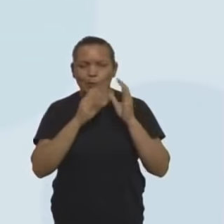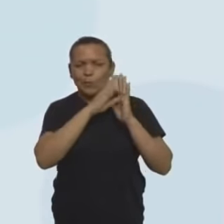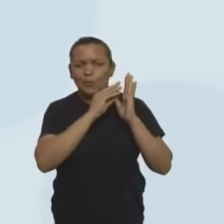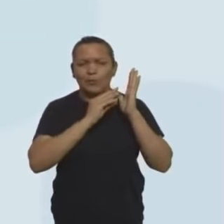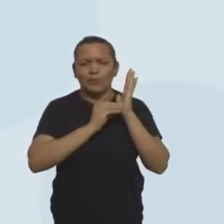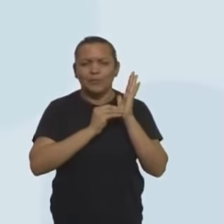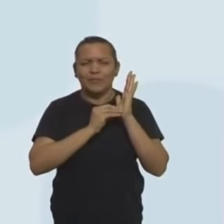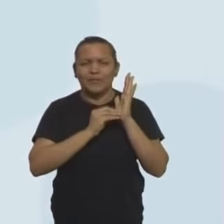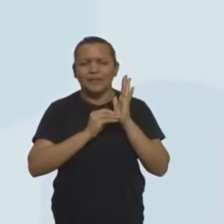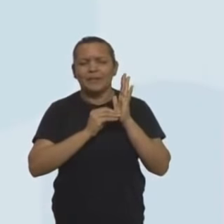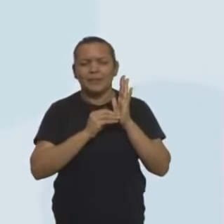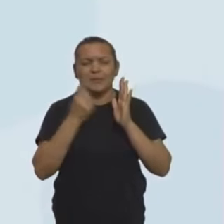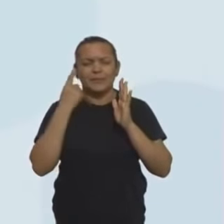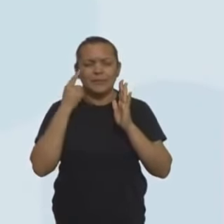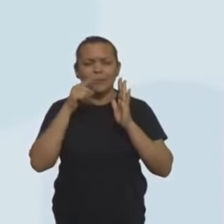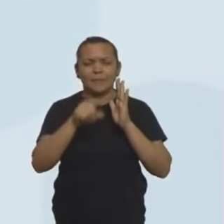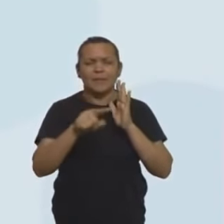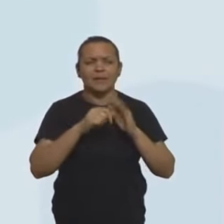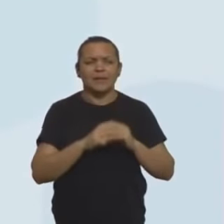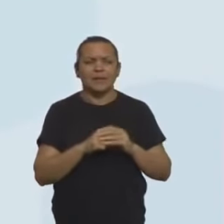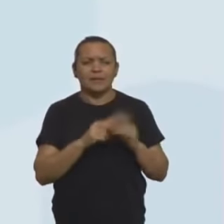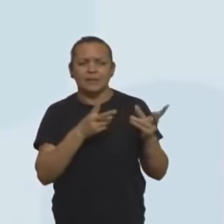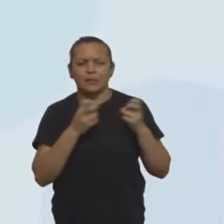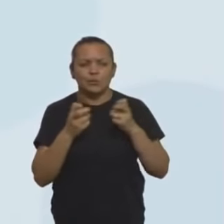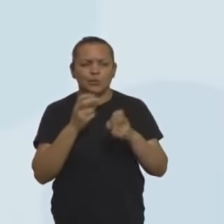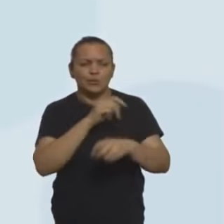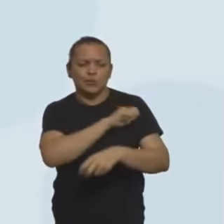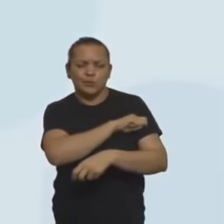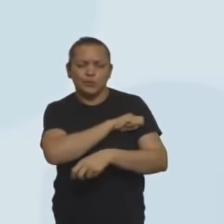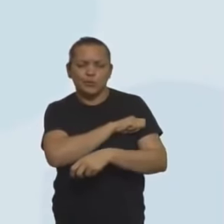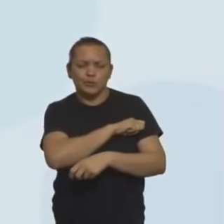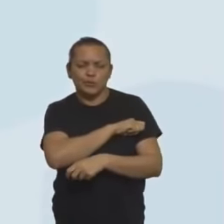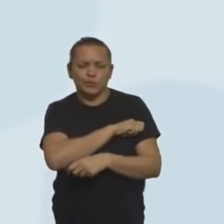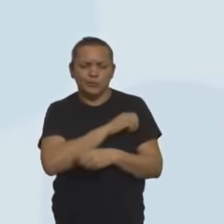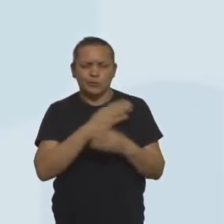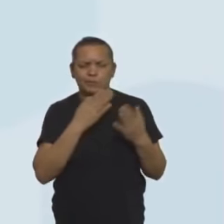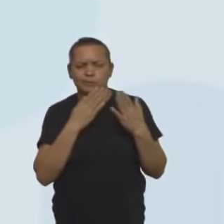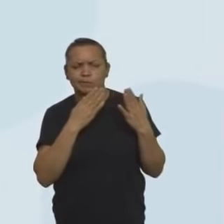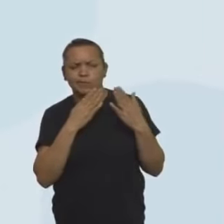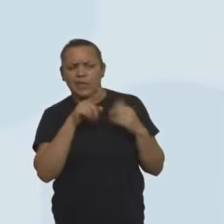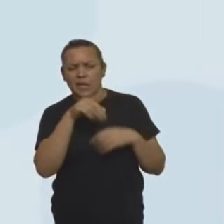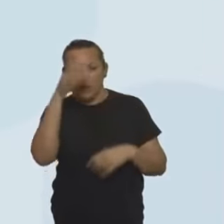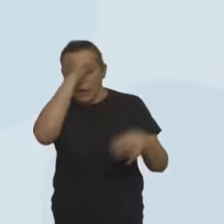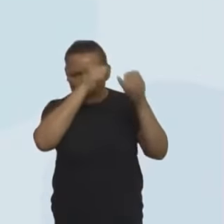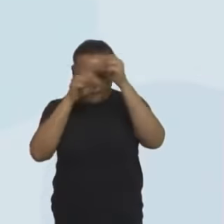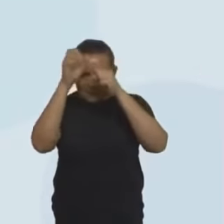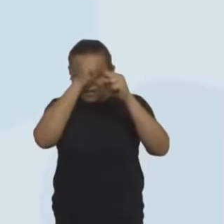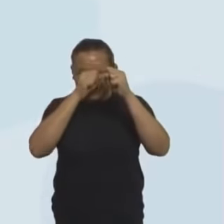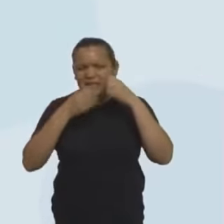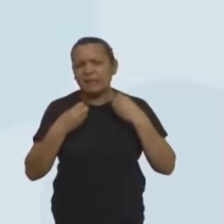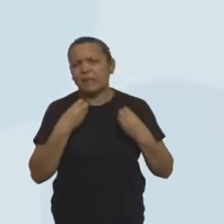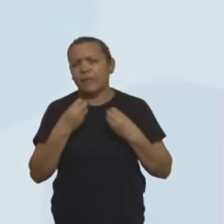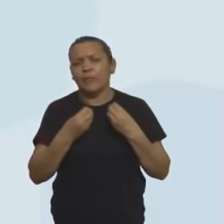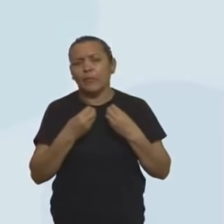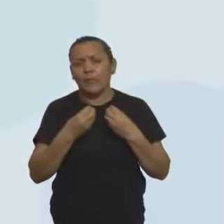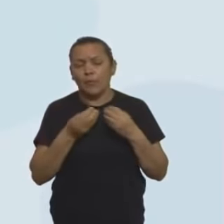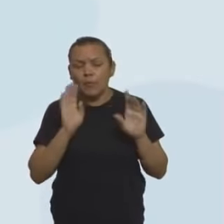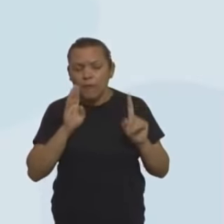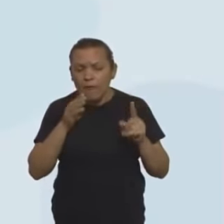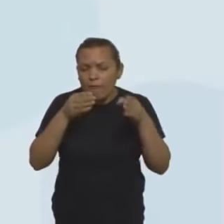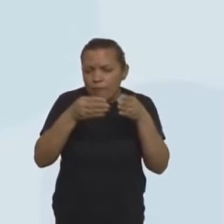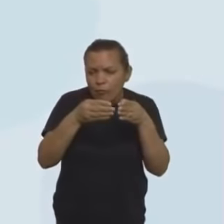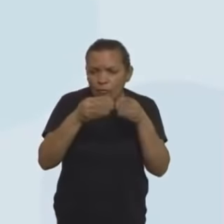conteúdos e pressupõe que seria intuitivo o processo de aprender, como que eu foco a